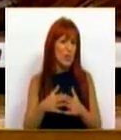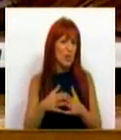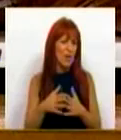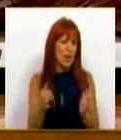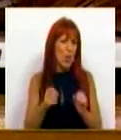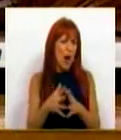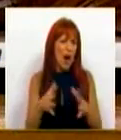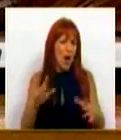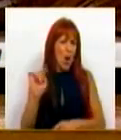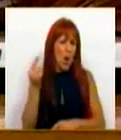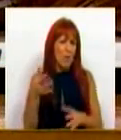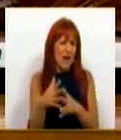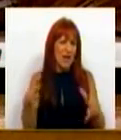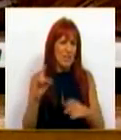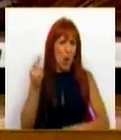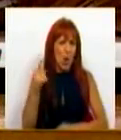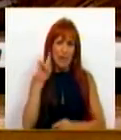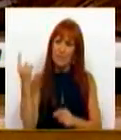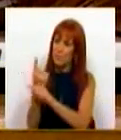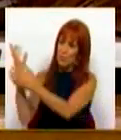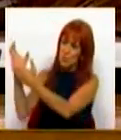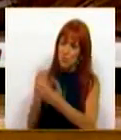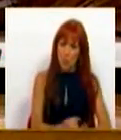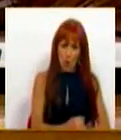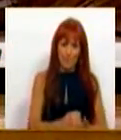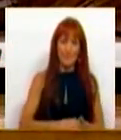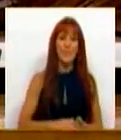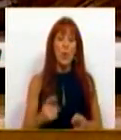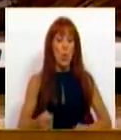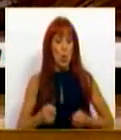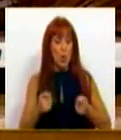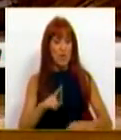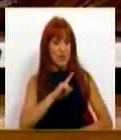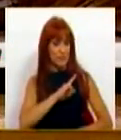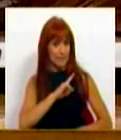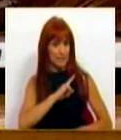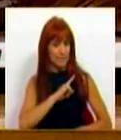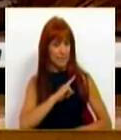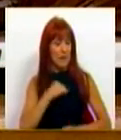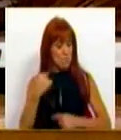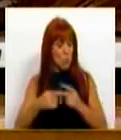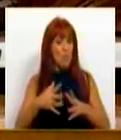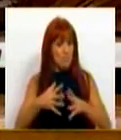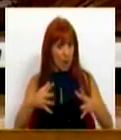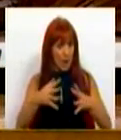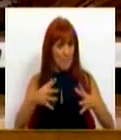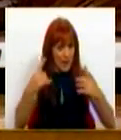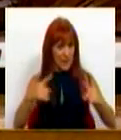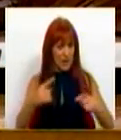não há crescimento sem importações. O investimento privado tem vindo